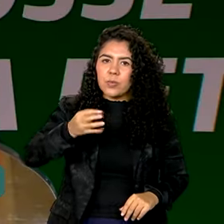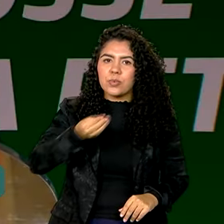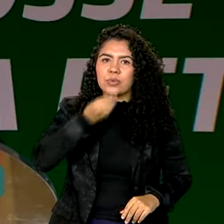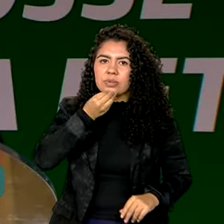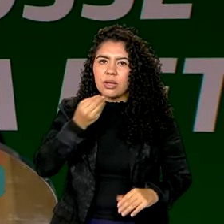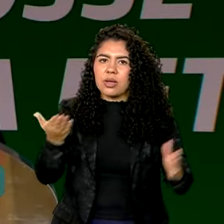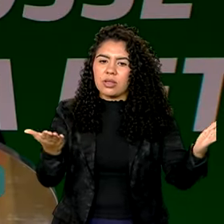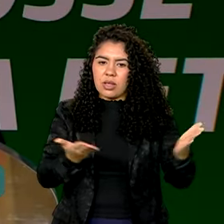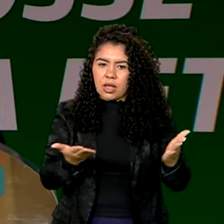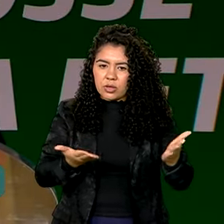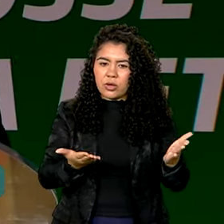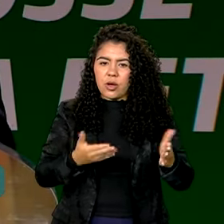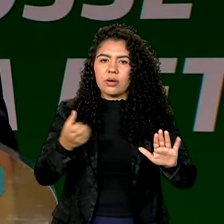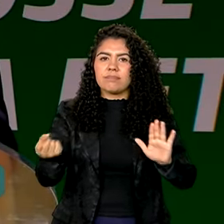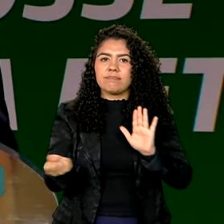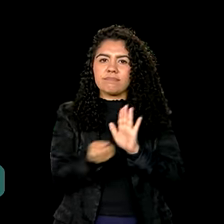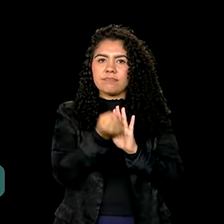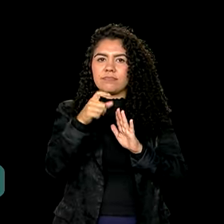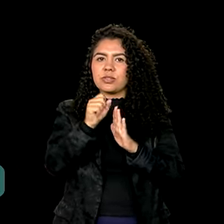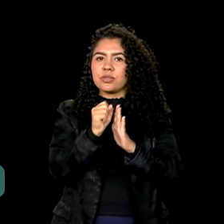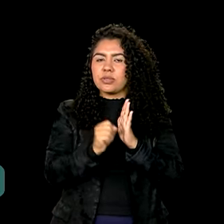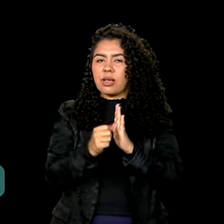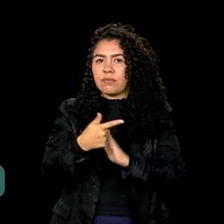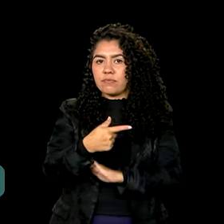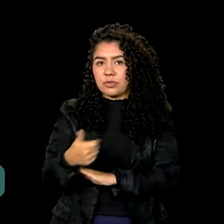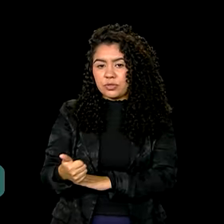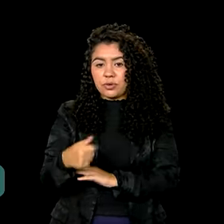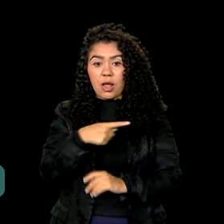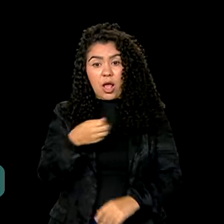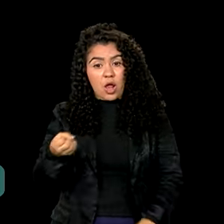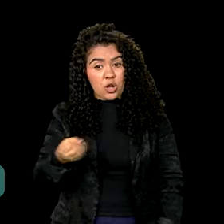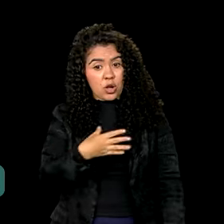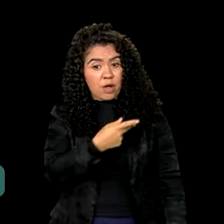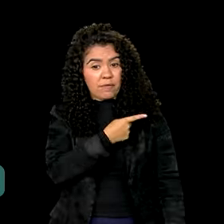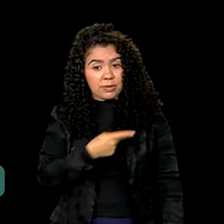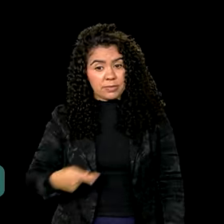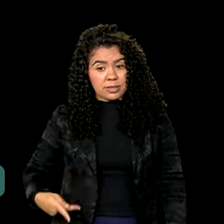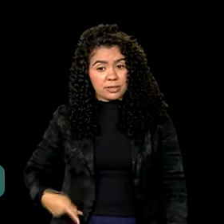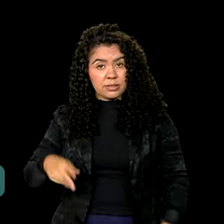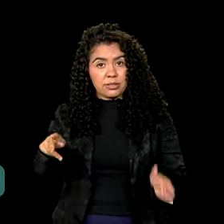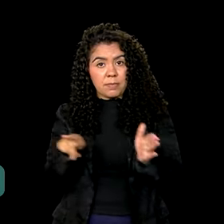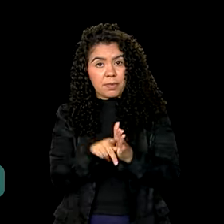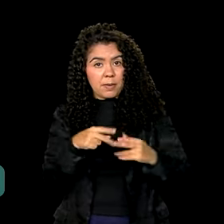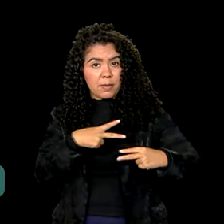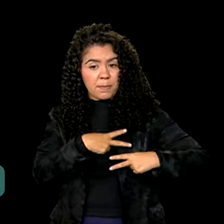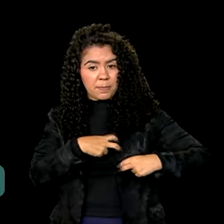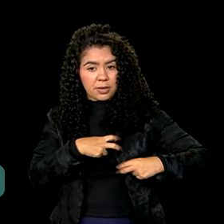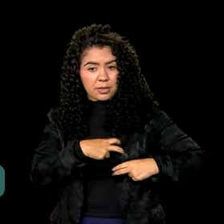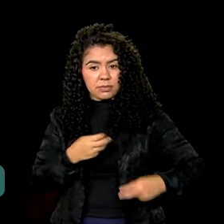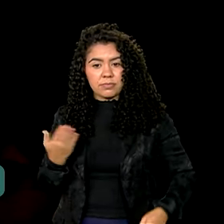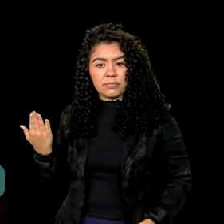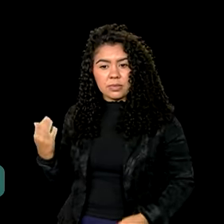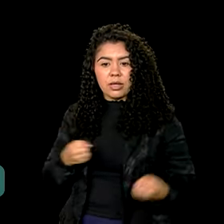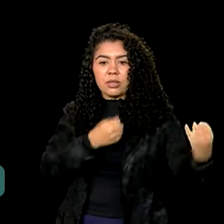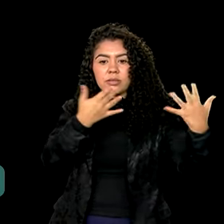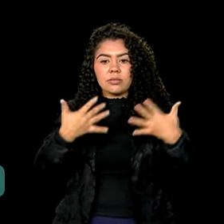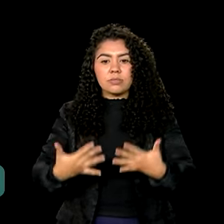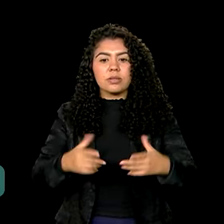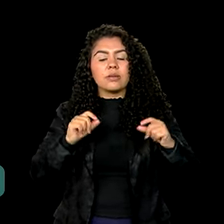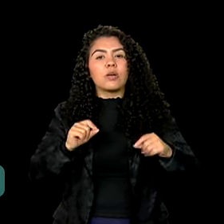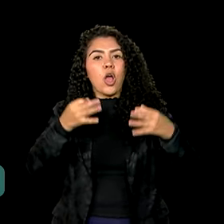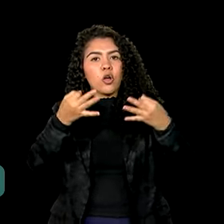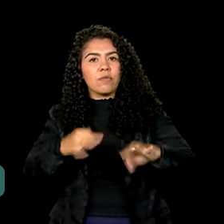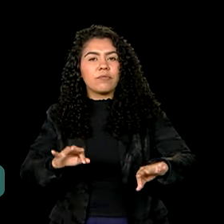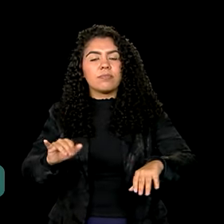primeiro quarto do século XXI. A nova presidente da Petrobras afirmou que o planejamento estratégico da